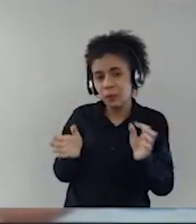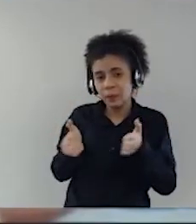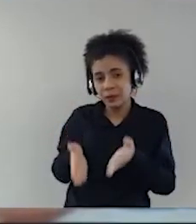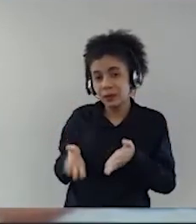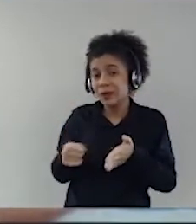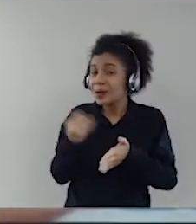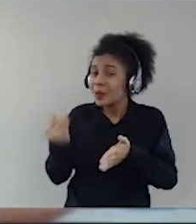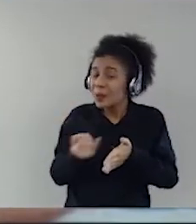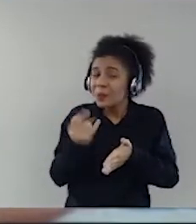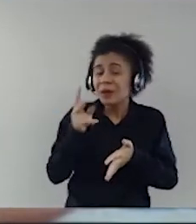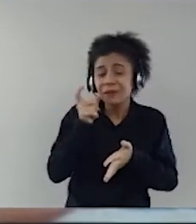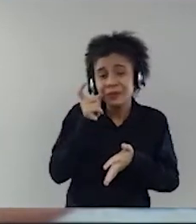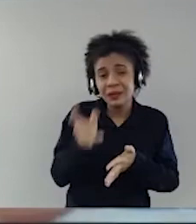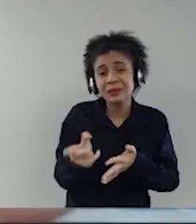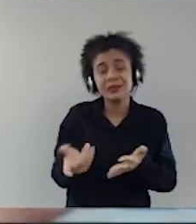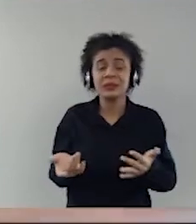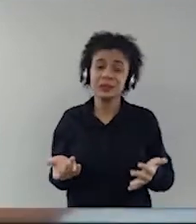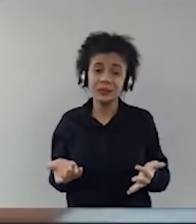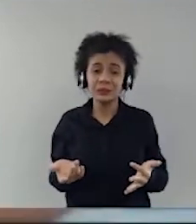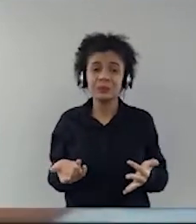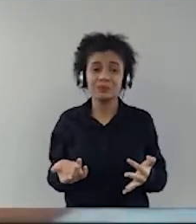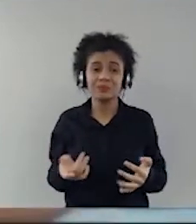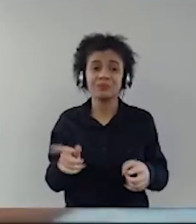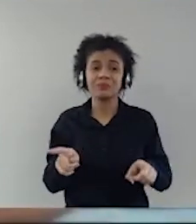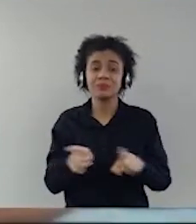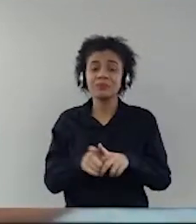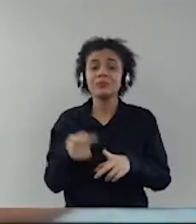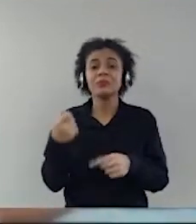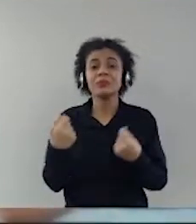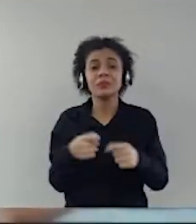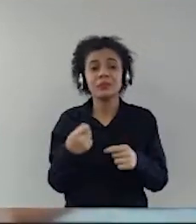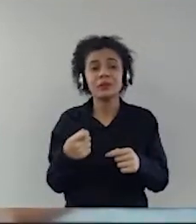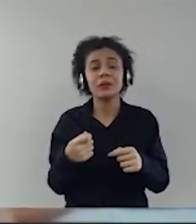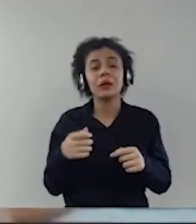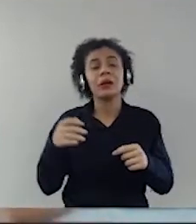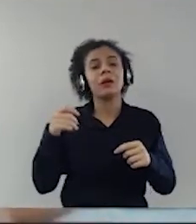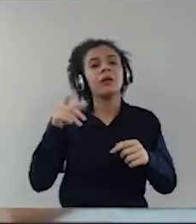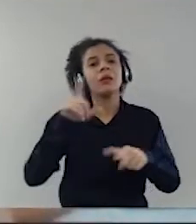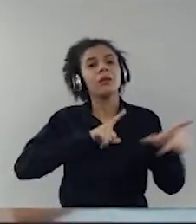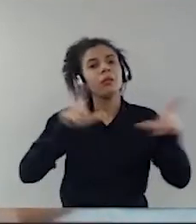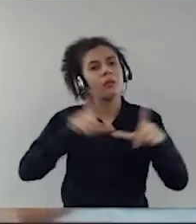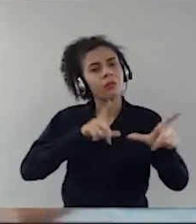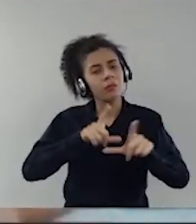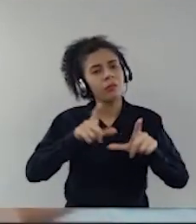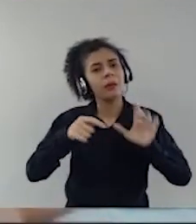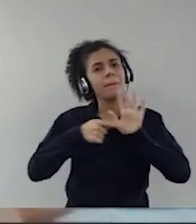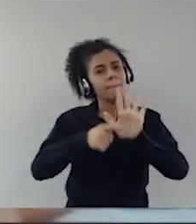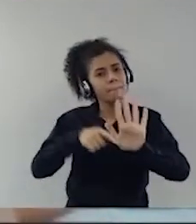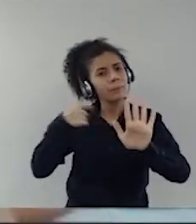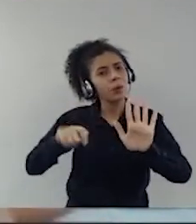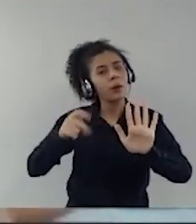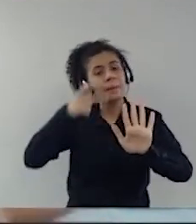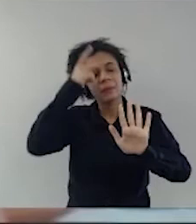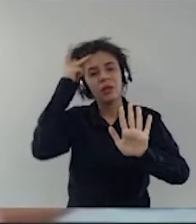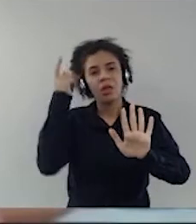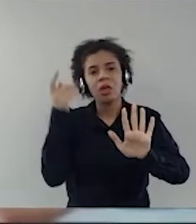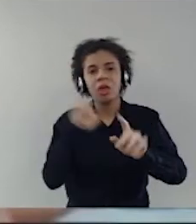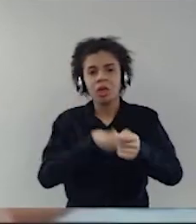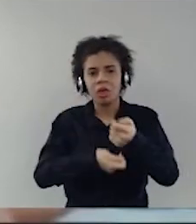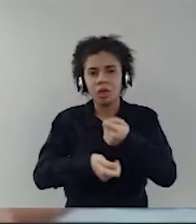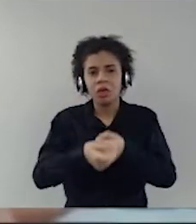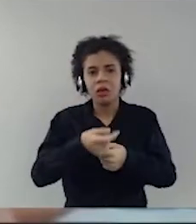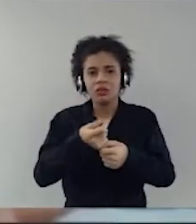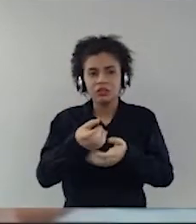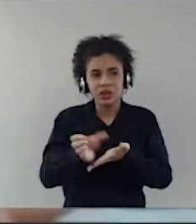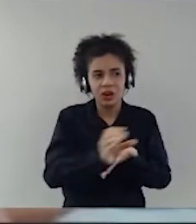é importante também que se apareça no Fantástico o tanto de pessoas que fraudaram